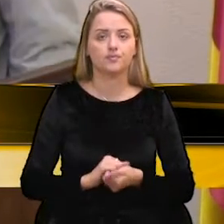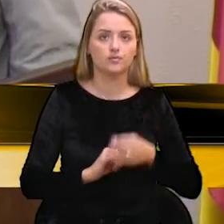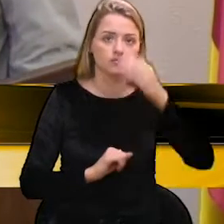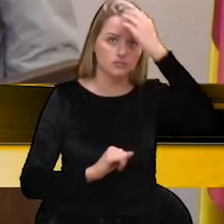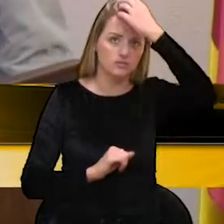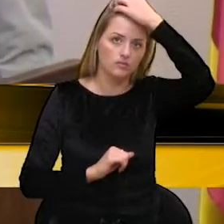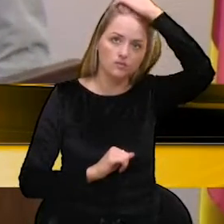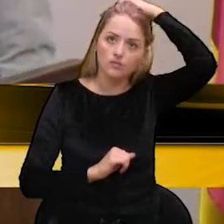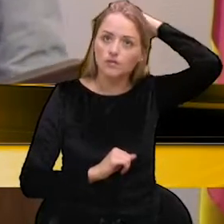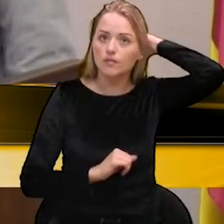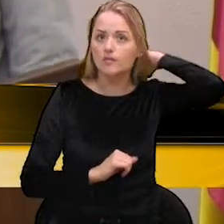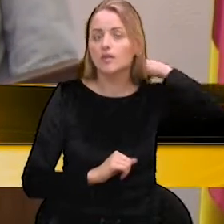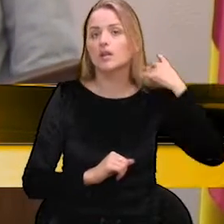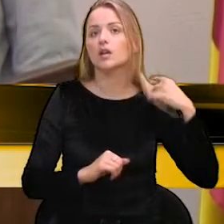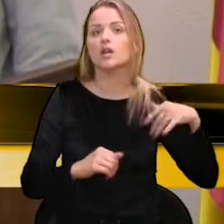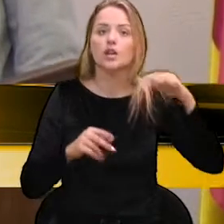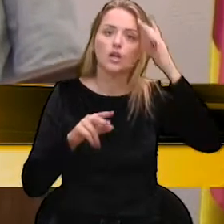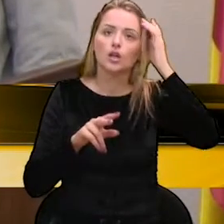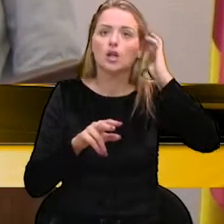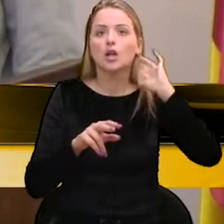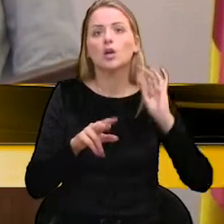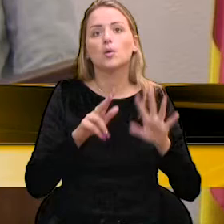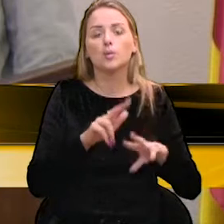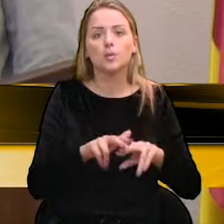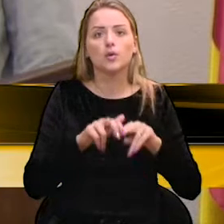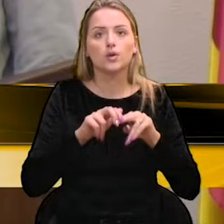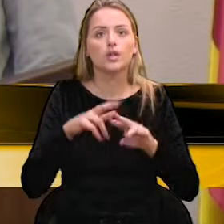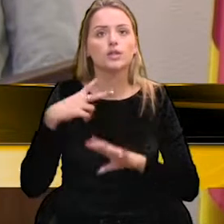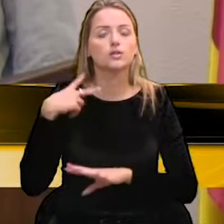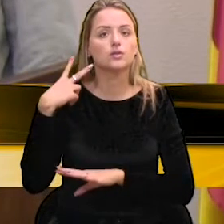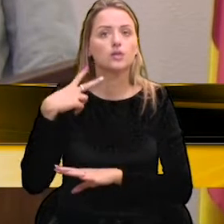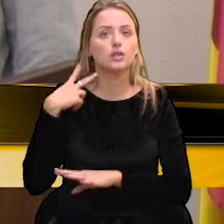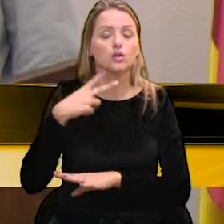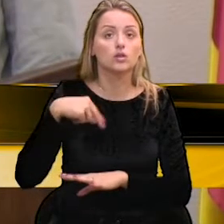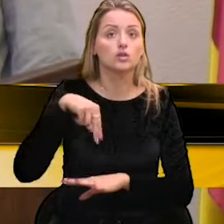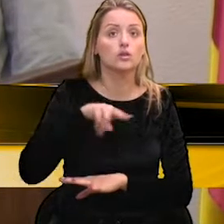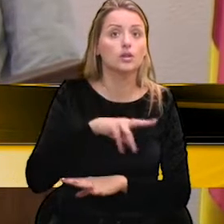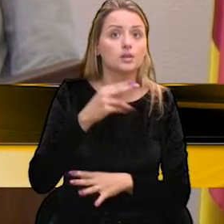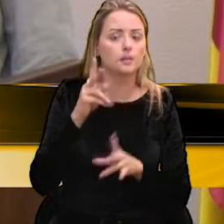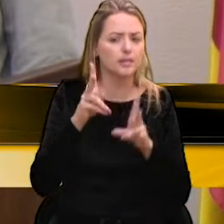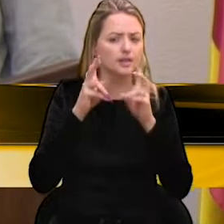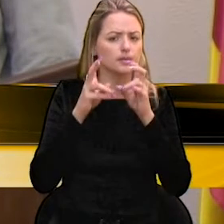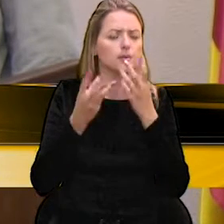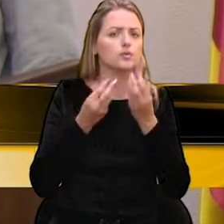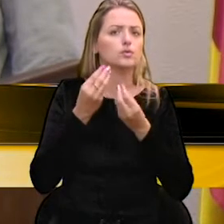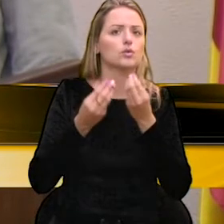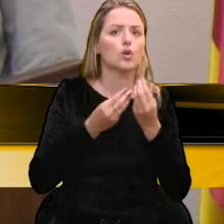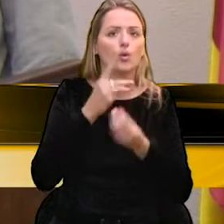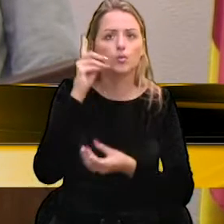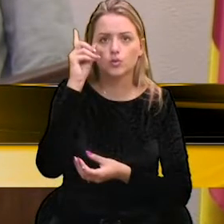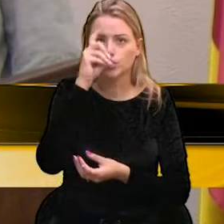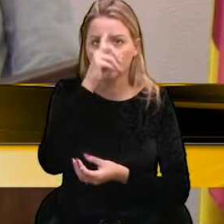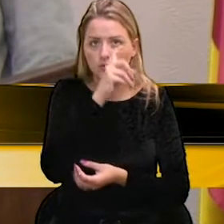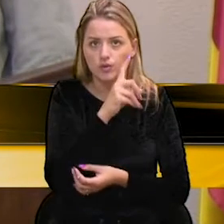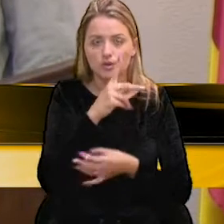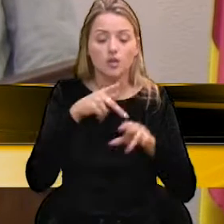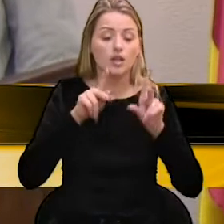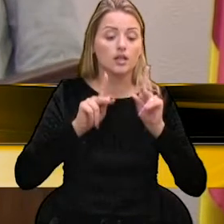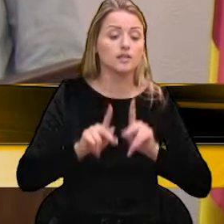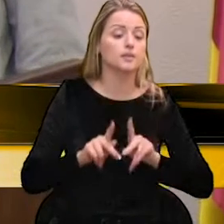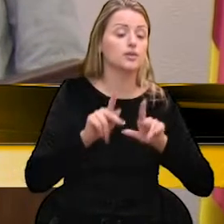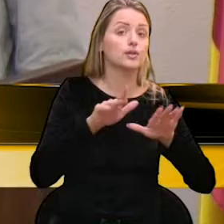Então, caros vereadores, para nós, assim, a gente vem entendendo a dificuldade dos agricultores se